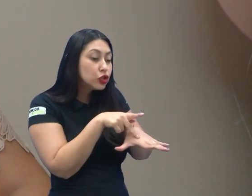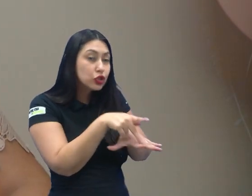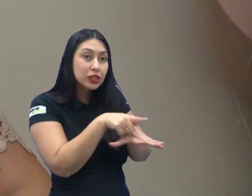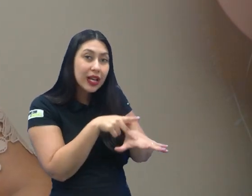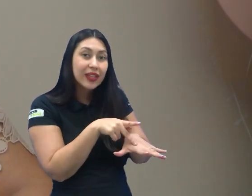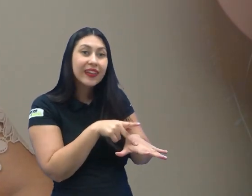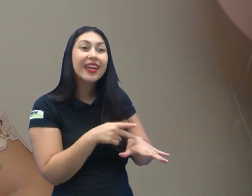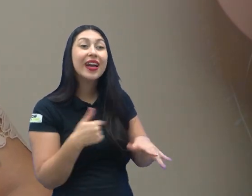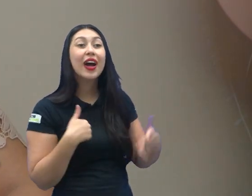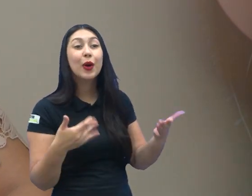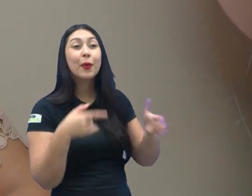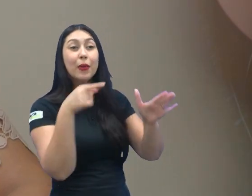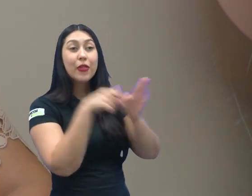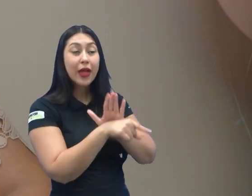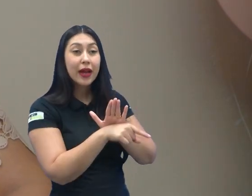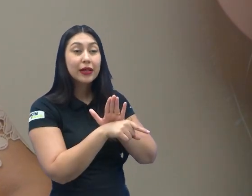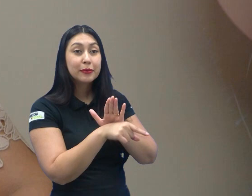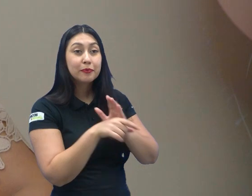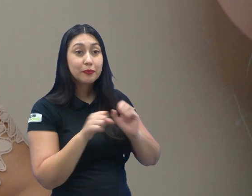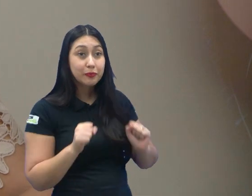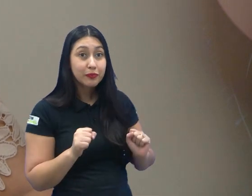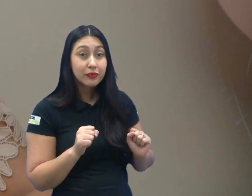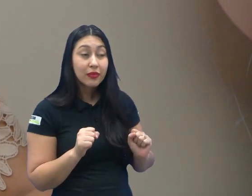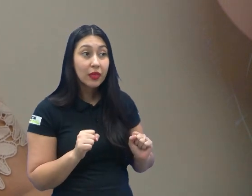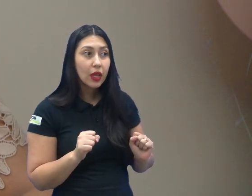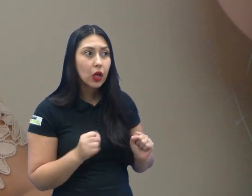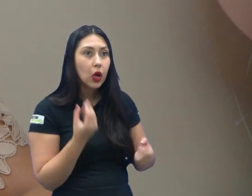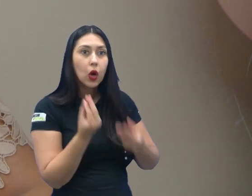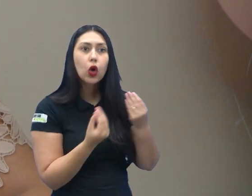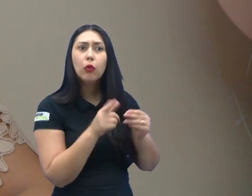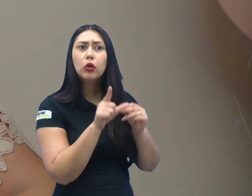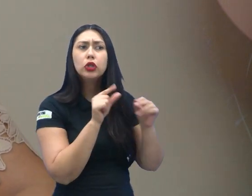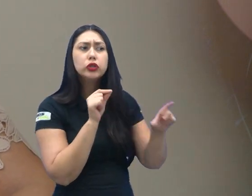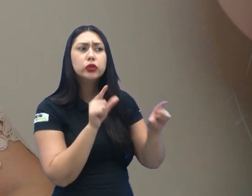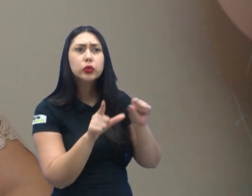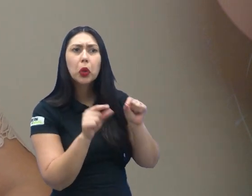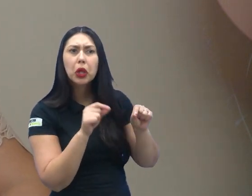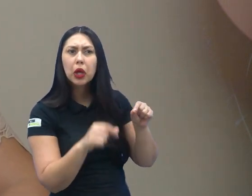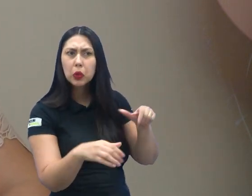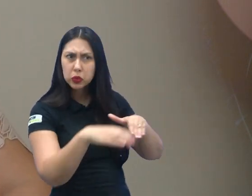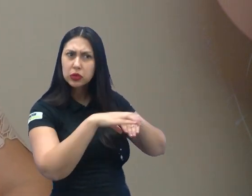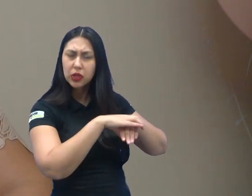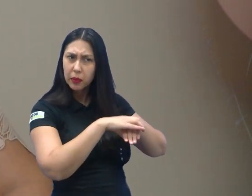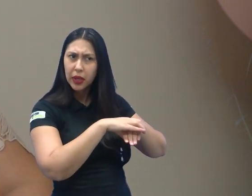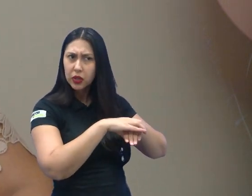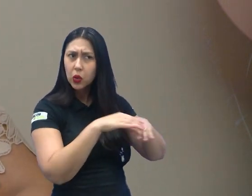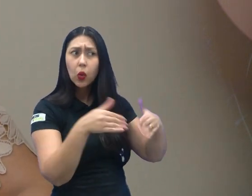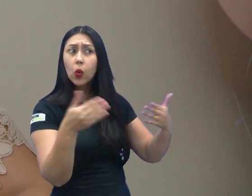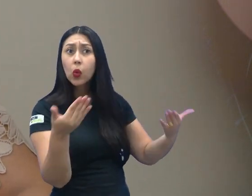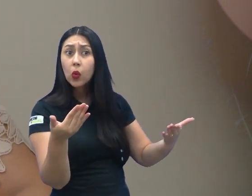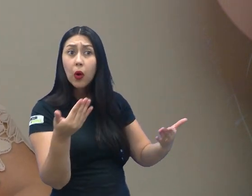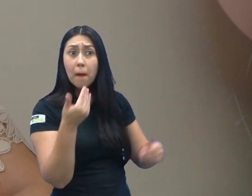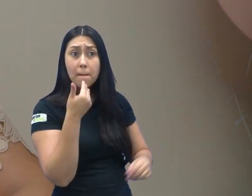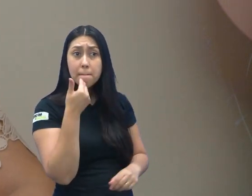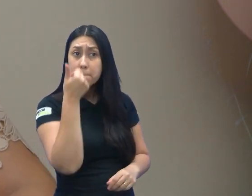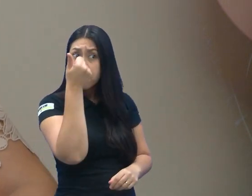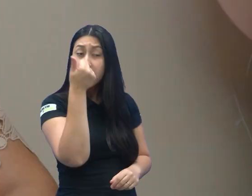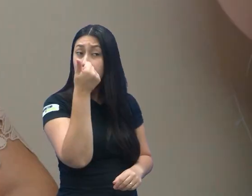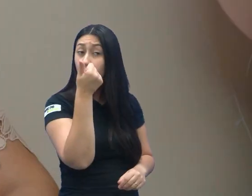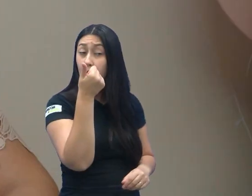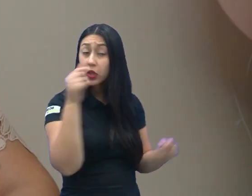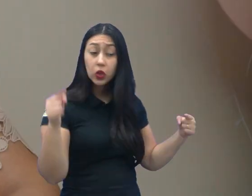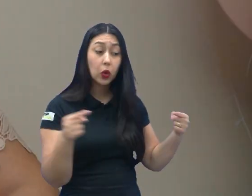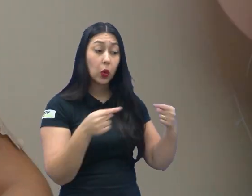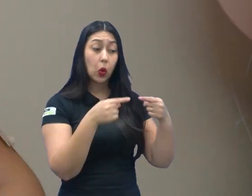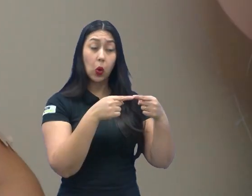próxima pergunta, né? A questão da escolha do sapato influencia? Quais são os sapatos assim que a gente pode considerar ideais para a saúde